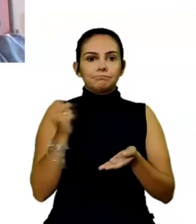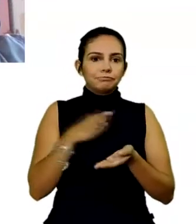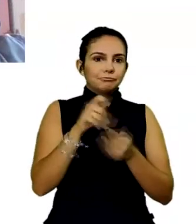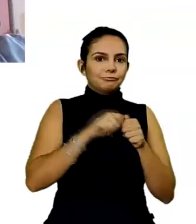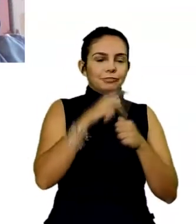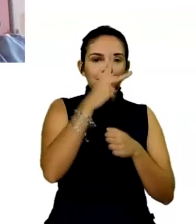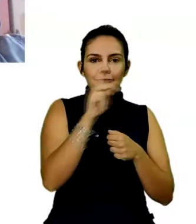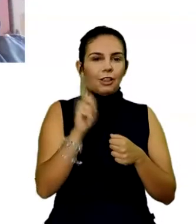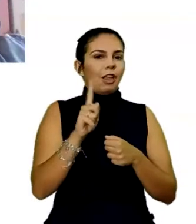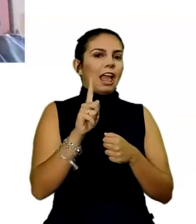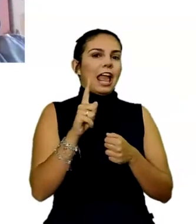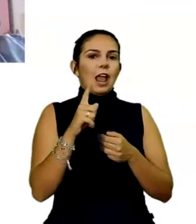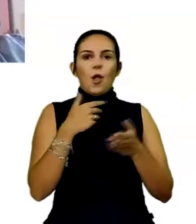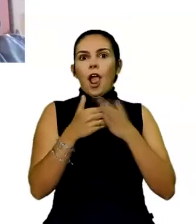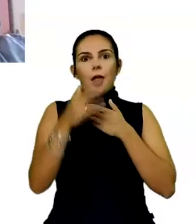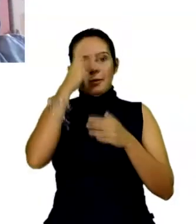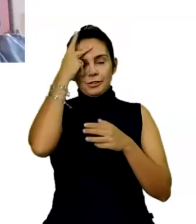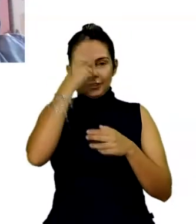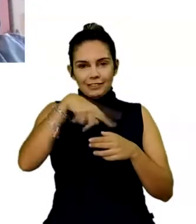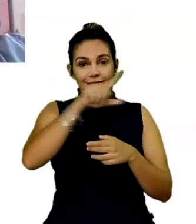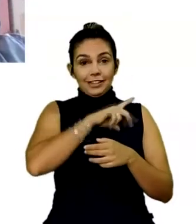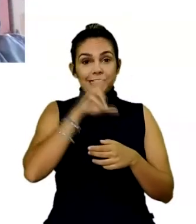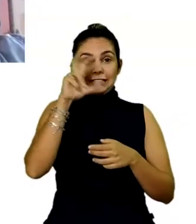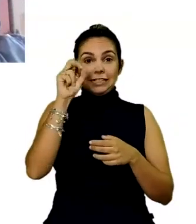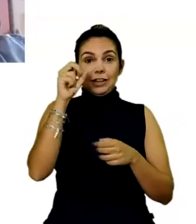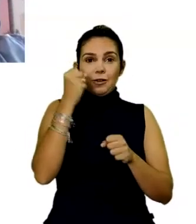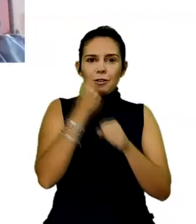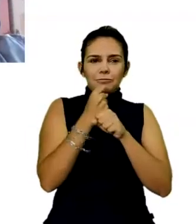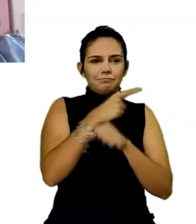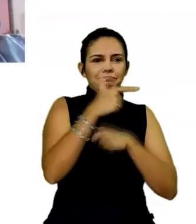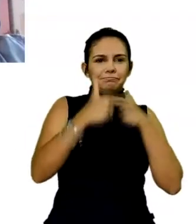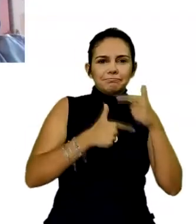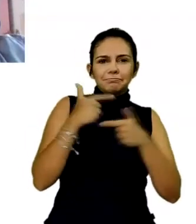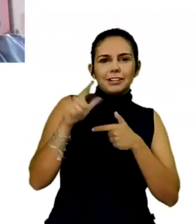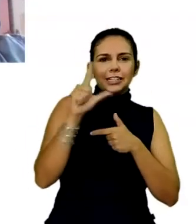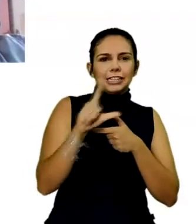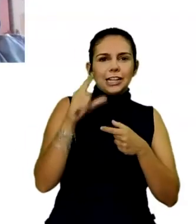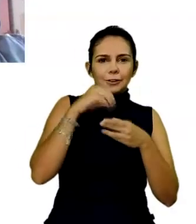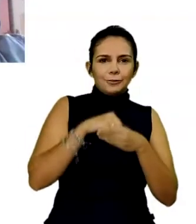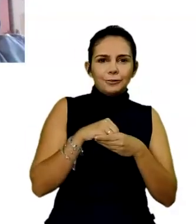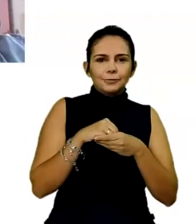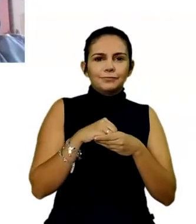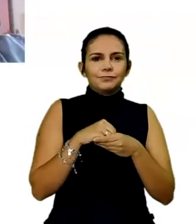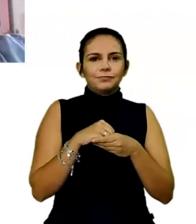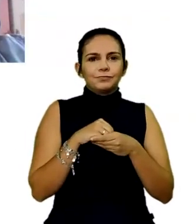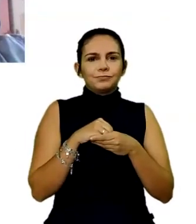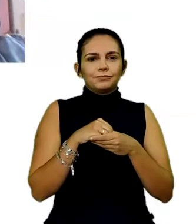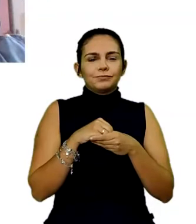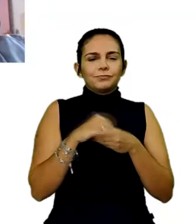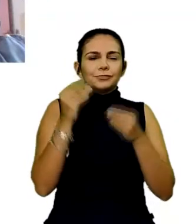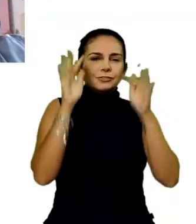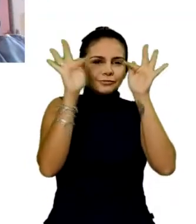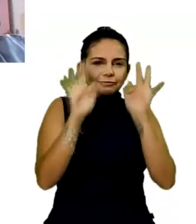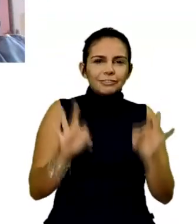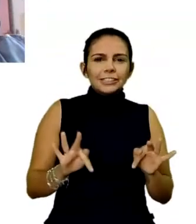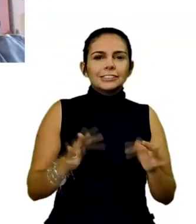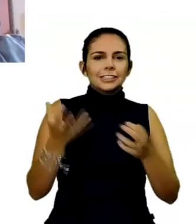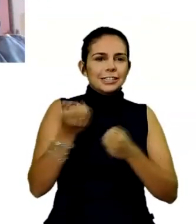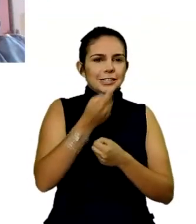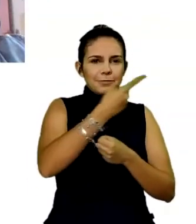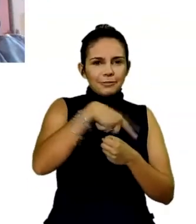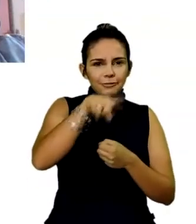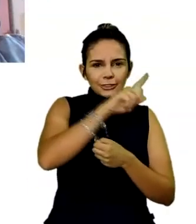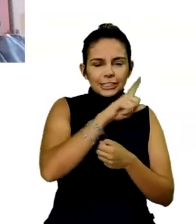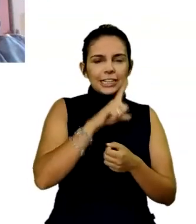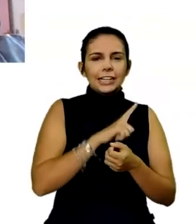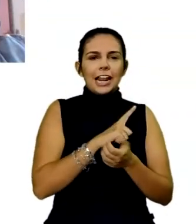é para qualquer um. 300 livros publicados, 50 anos dedicados à literatura. Então é uma honra receber vocês aqui. Tem livros premiados e